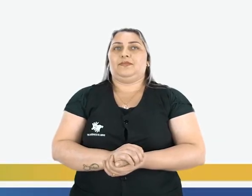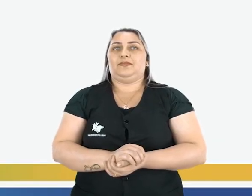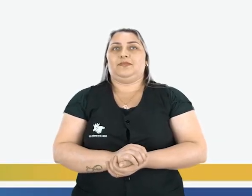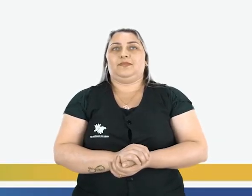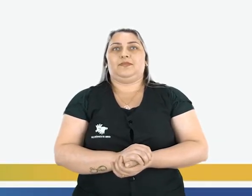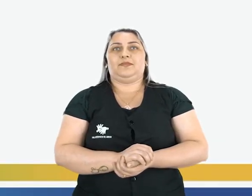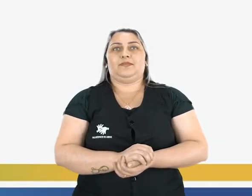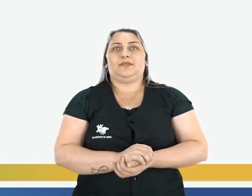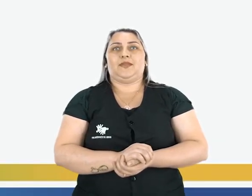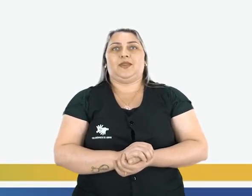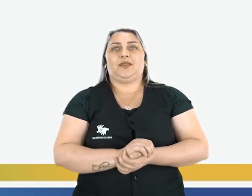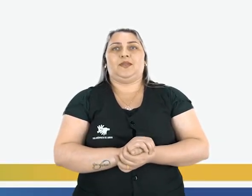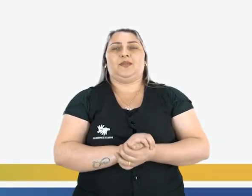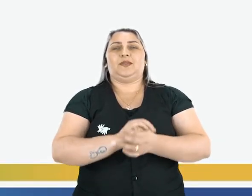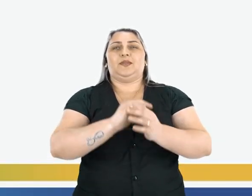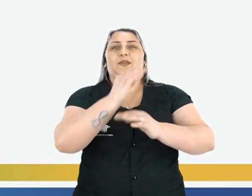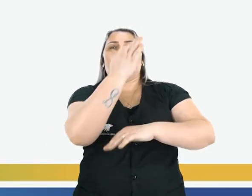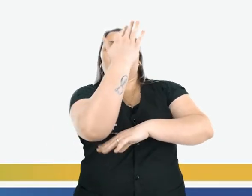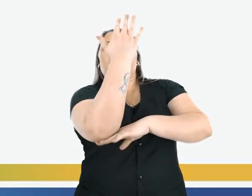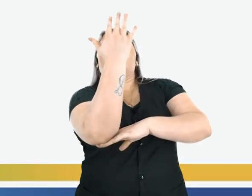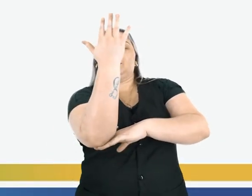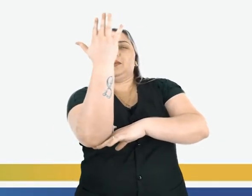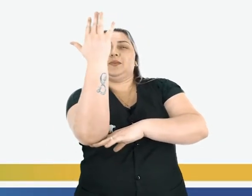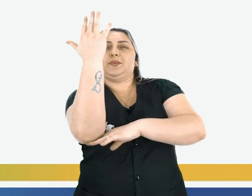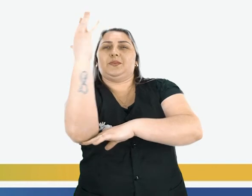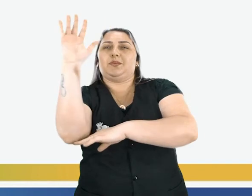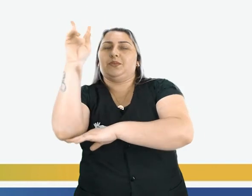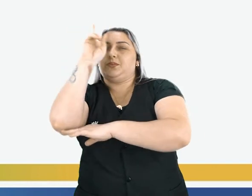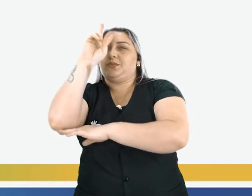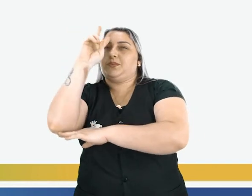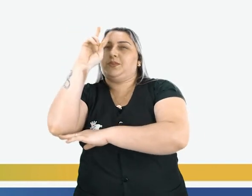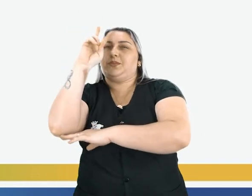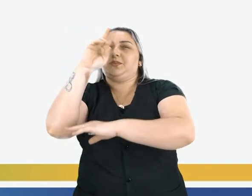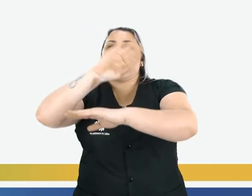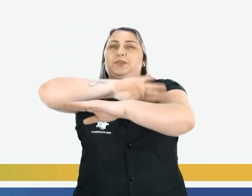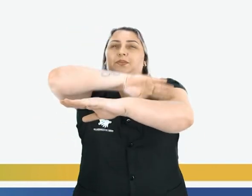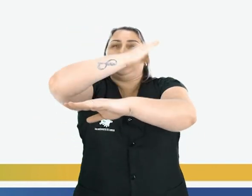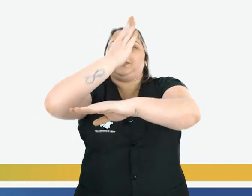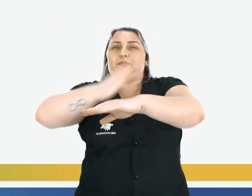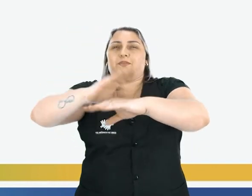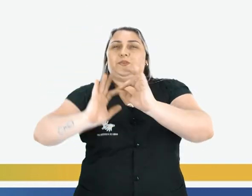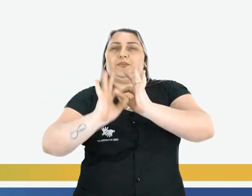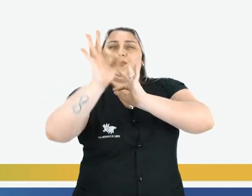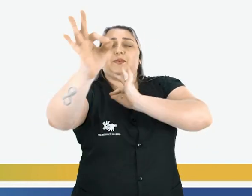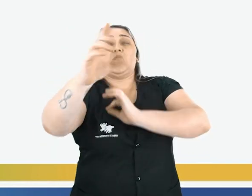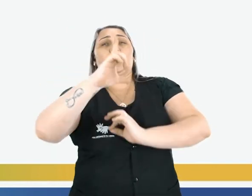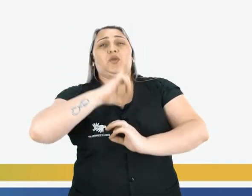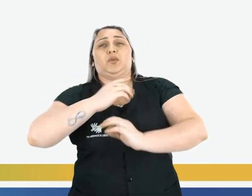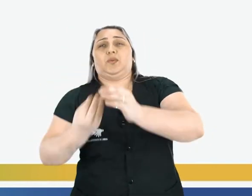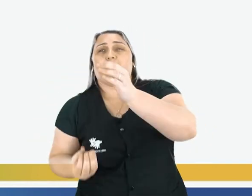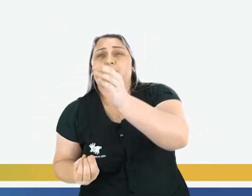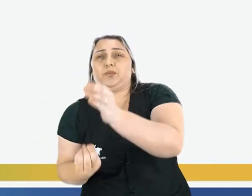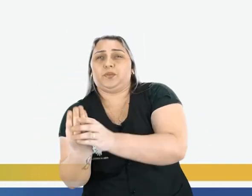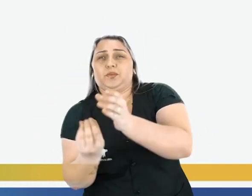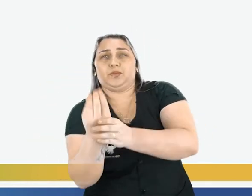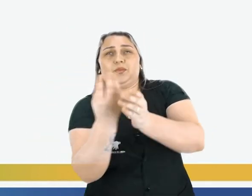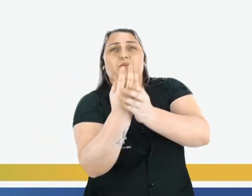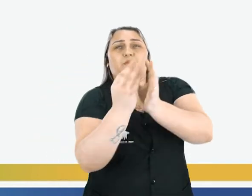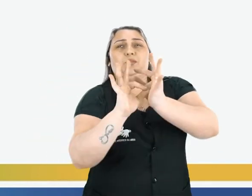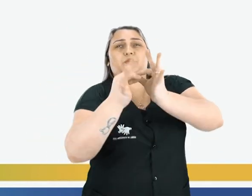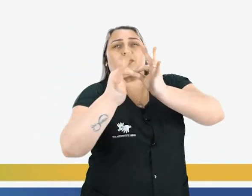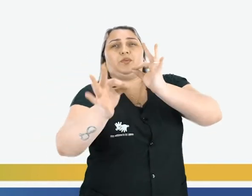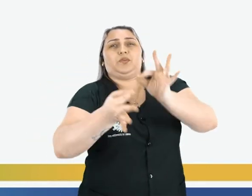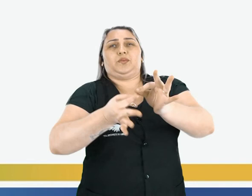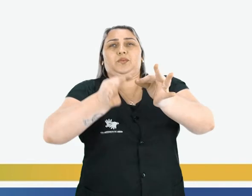Num vilarejo bem distante, lá nas montanhas, havia uma plantação imensa